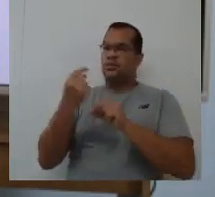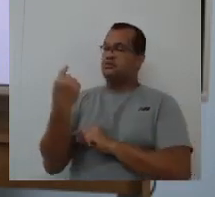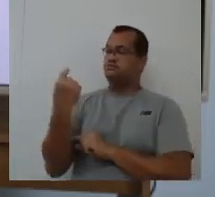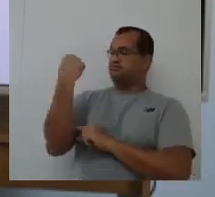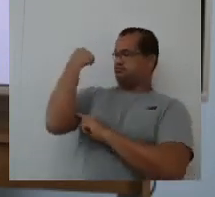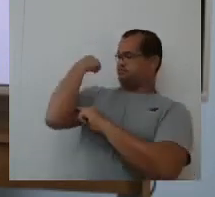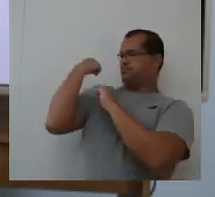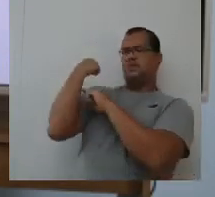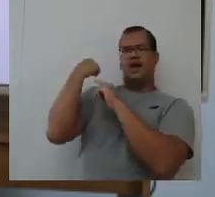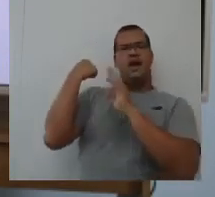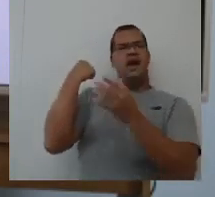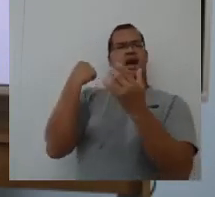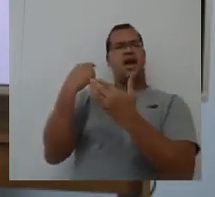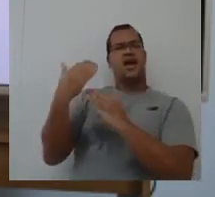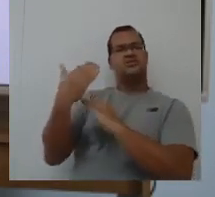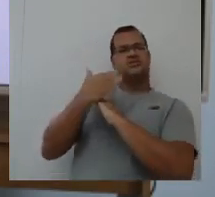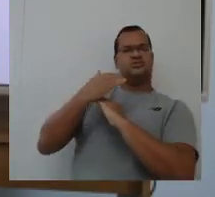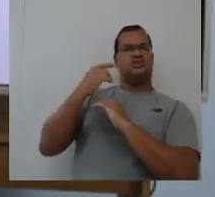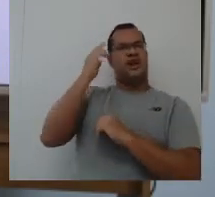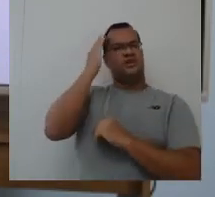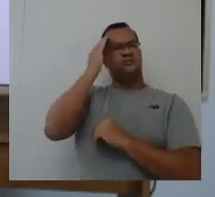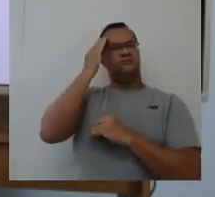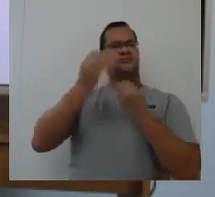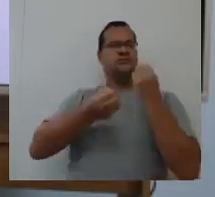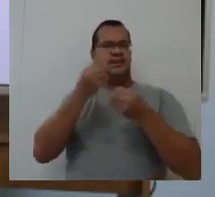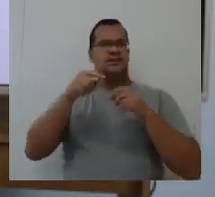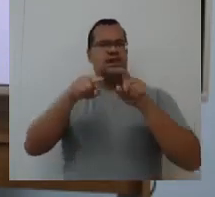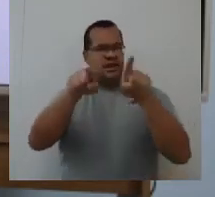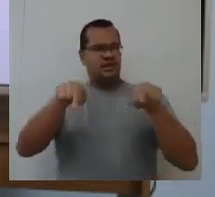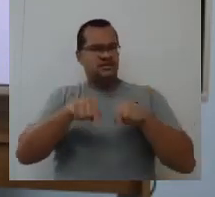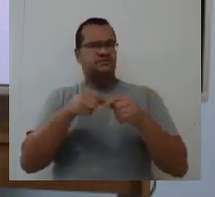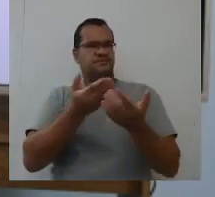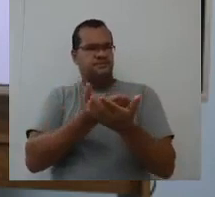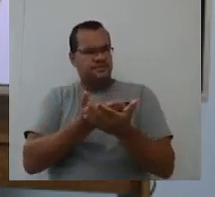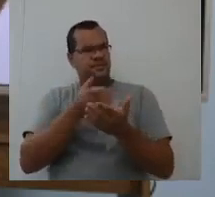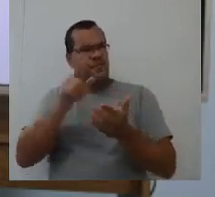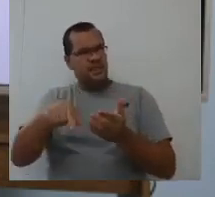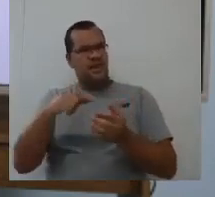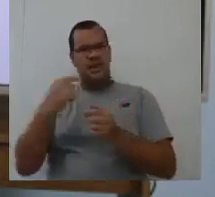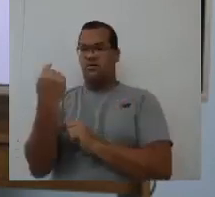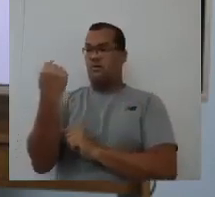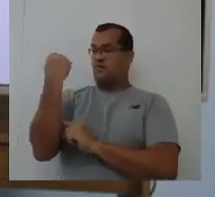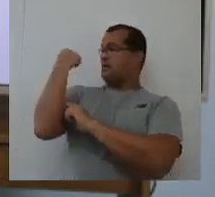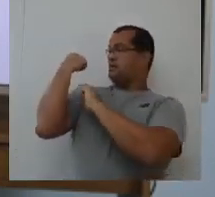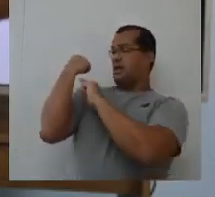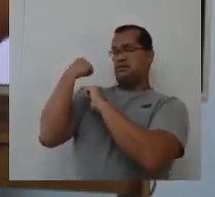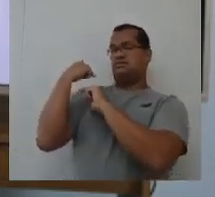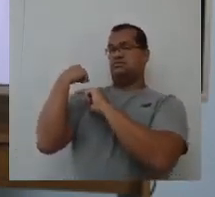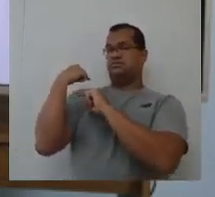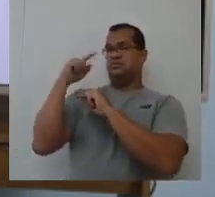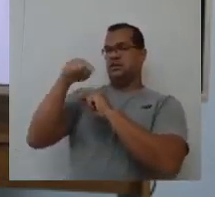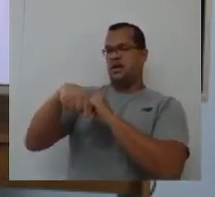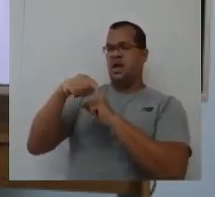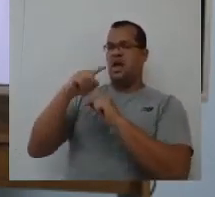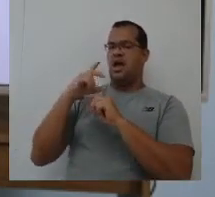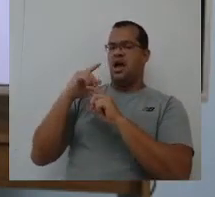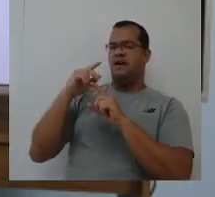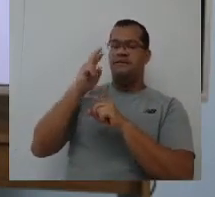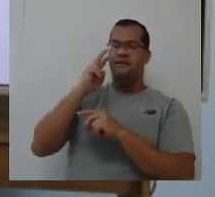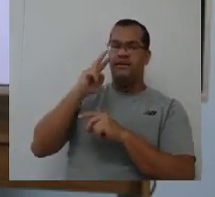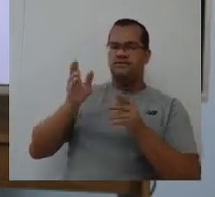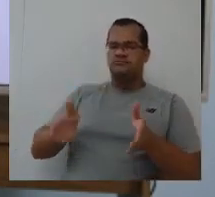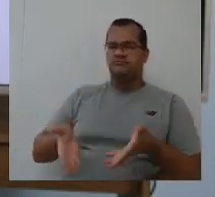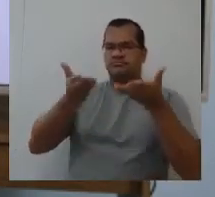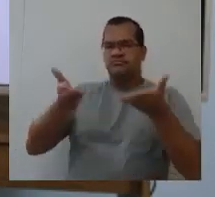ajuda bastante. E o papel da história na nossa sala de aula é um pouco isso, trazer para vocês um pouco desse conhecimento,